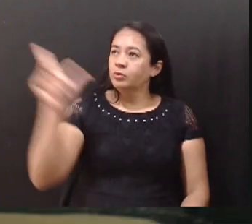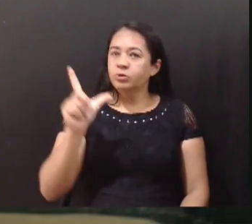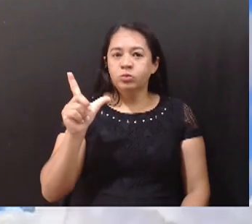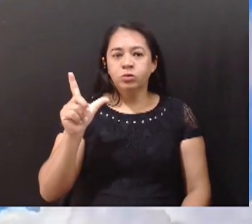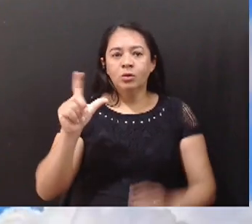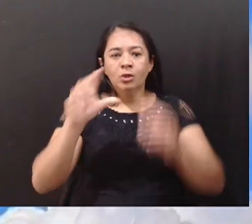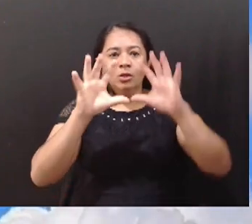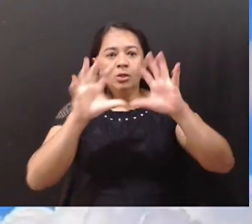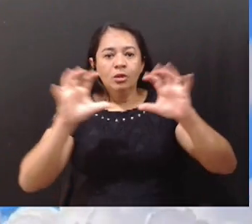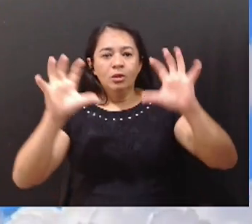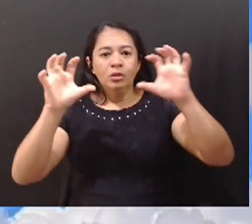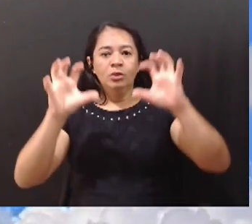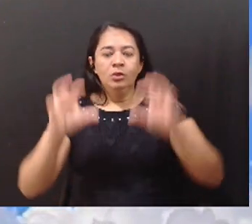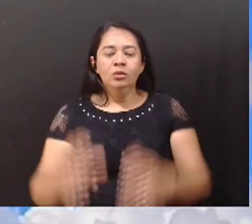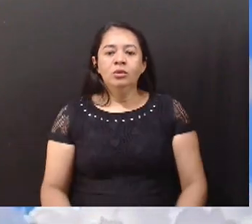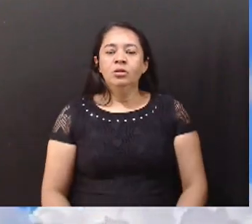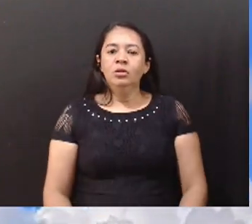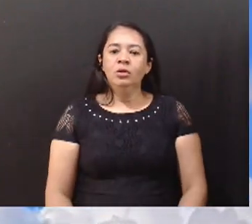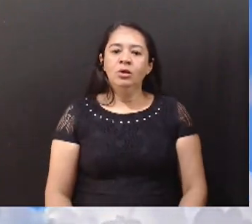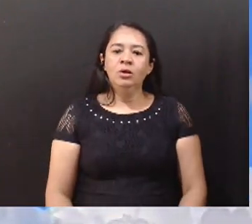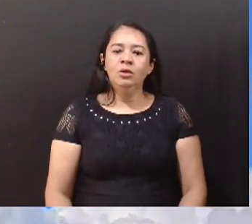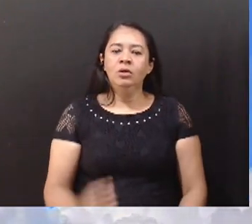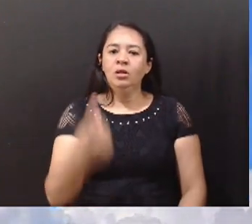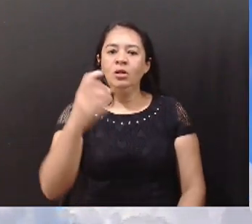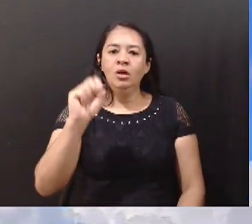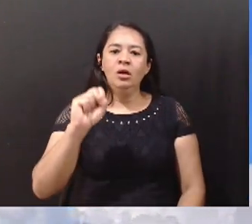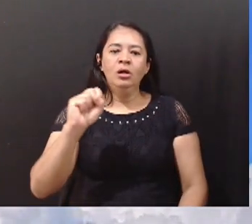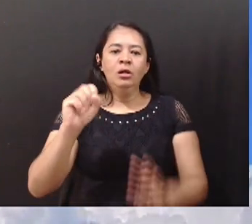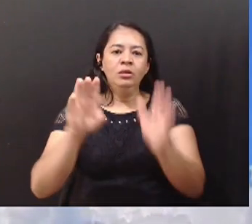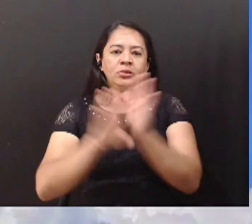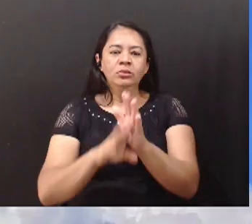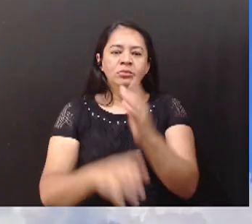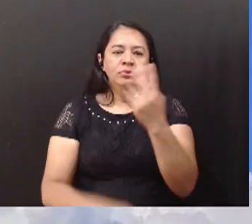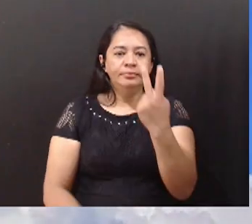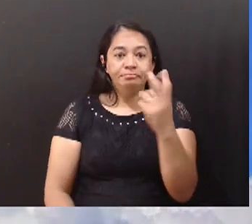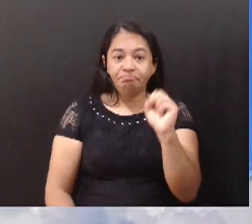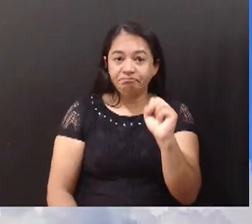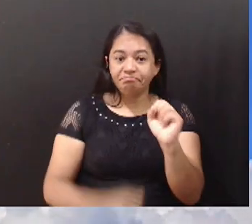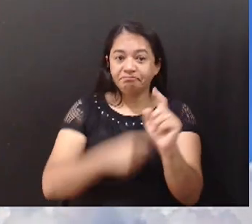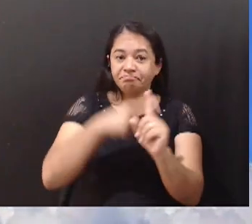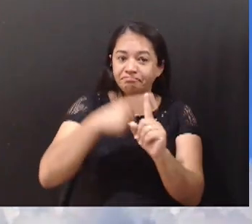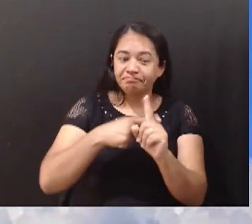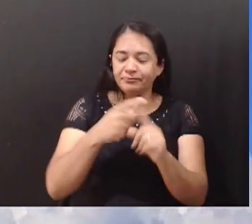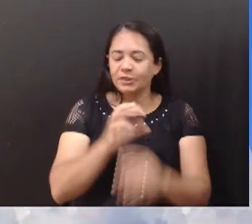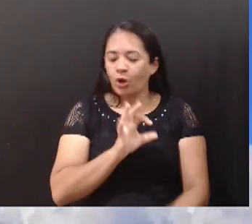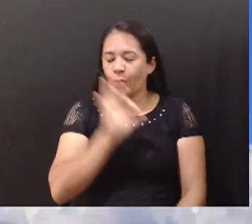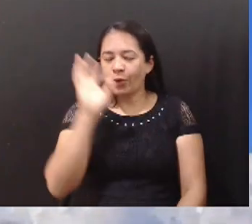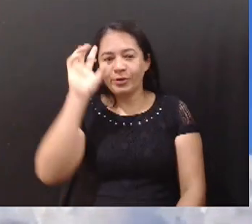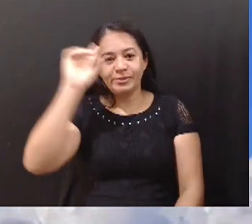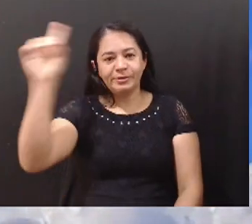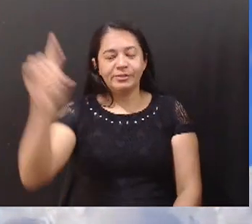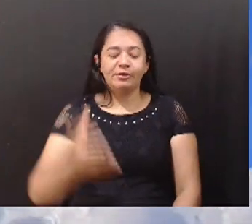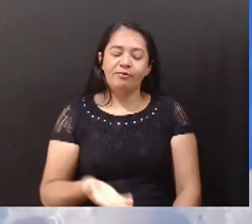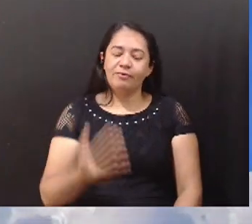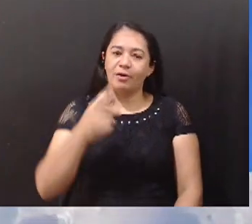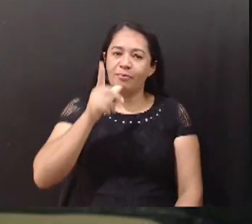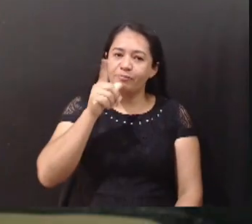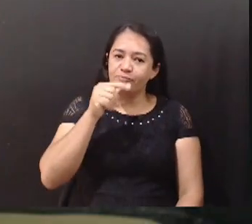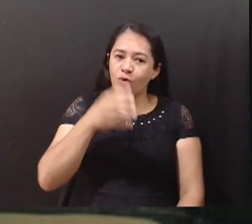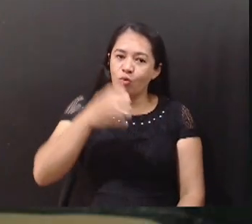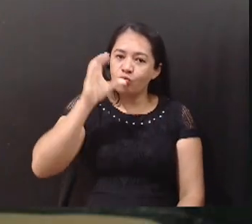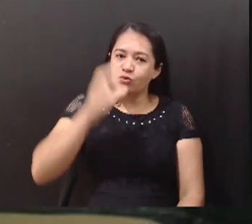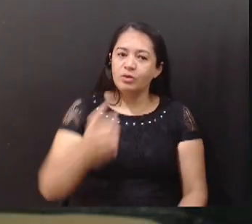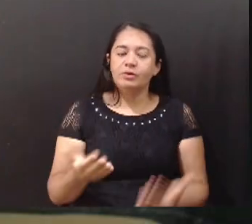mínima 18, máxima 28 graus. Um ótimo dia para você, hidrate-se e vamos